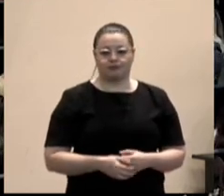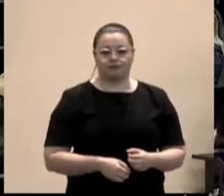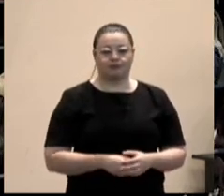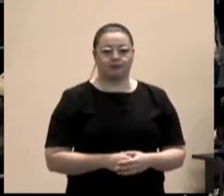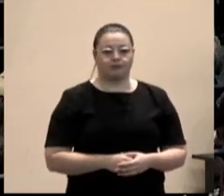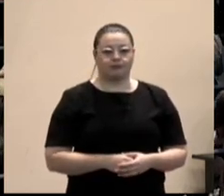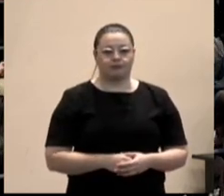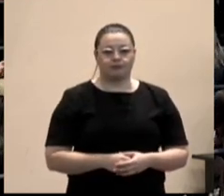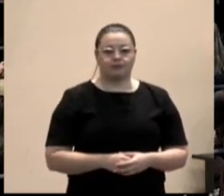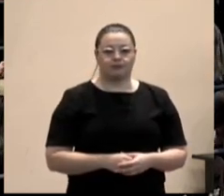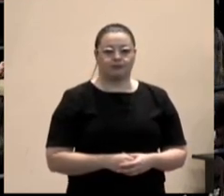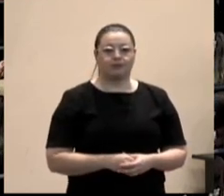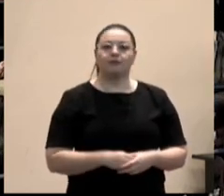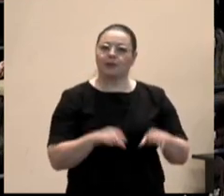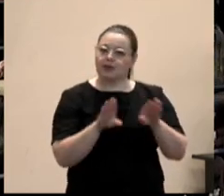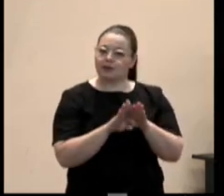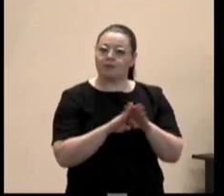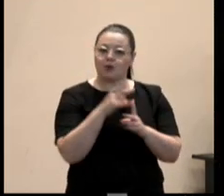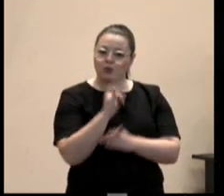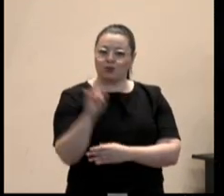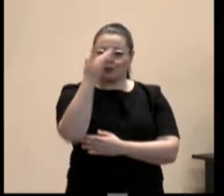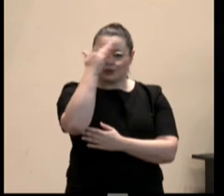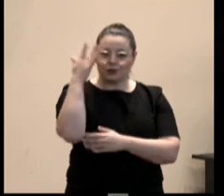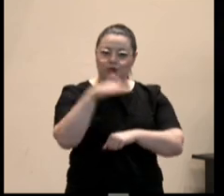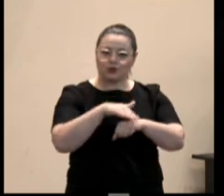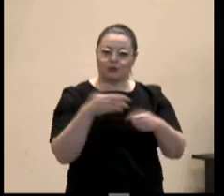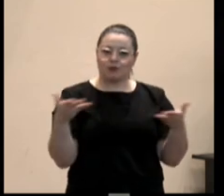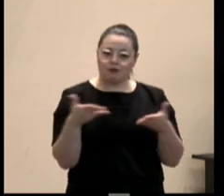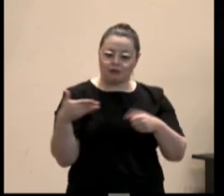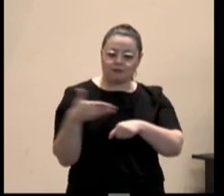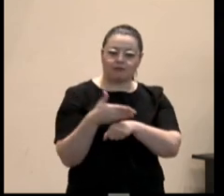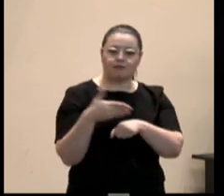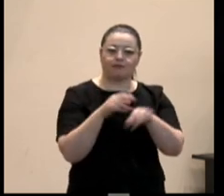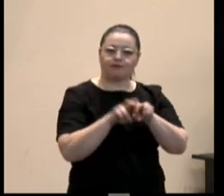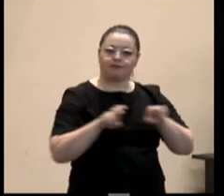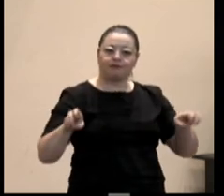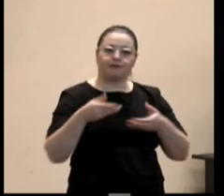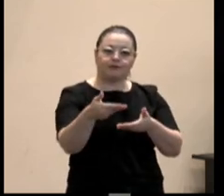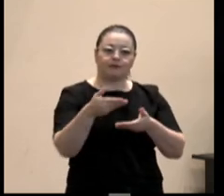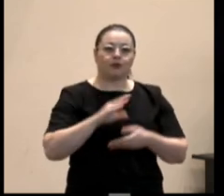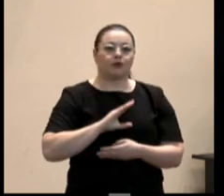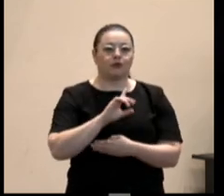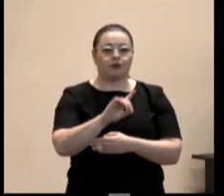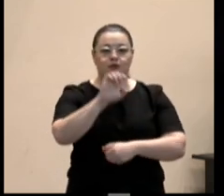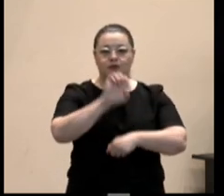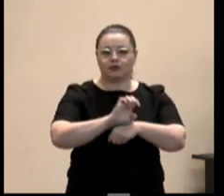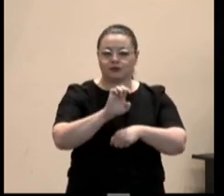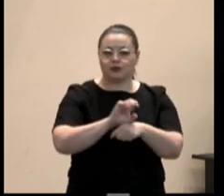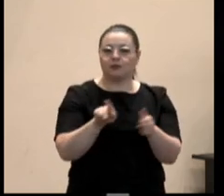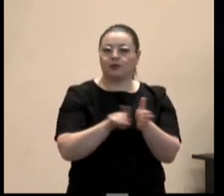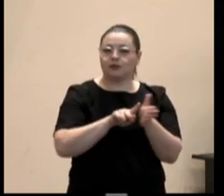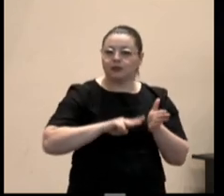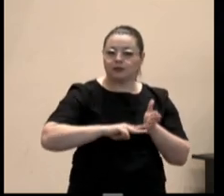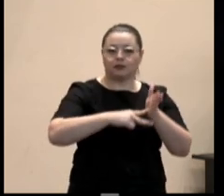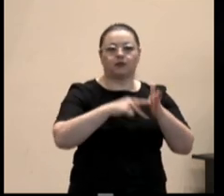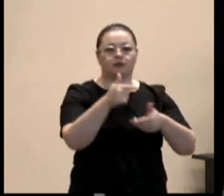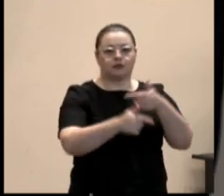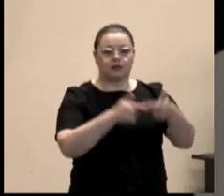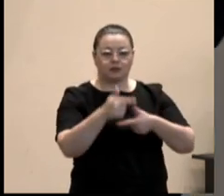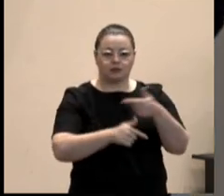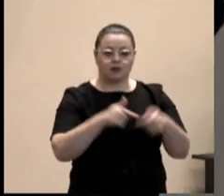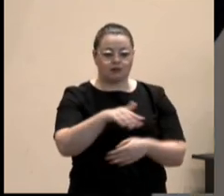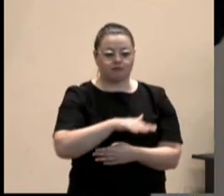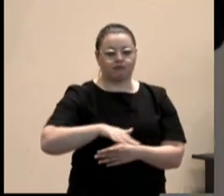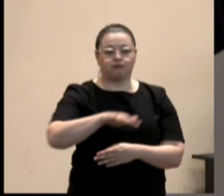E para concluir a composição desta mesa, convidamos o coordenador estadual do Sindicato dos Trabalhadores em Educação na Rede Pública